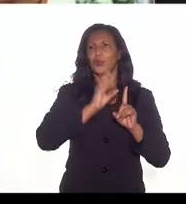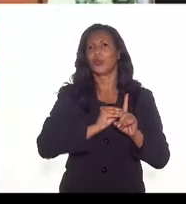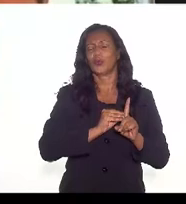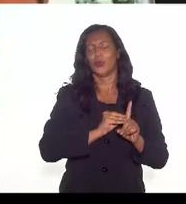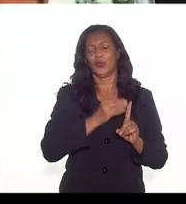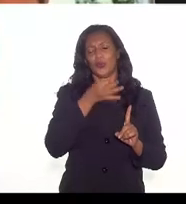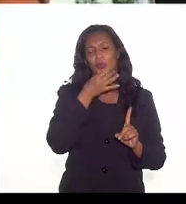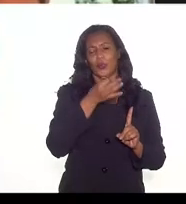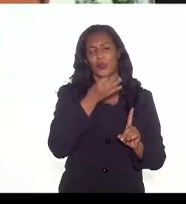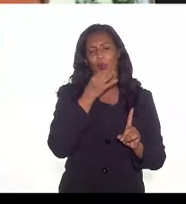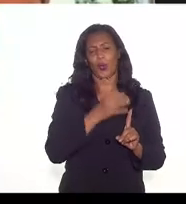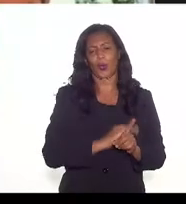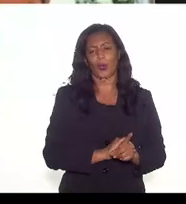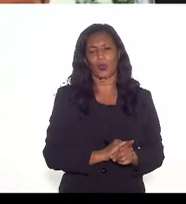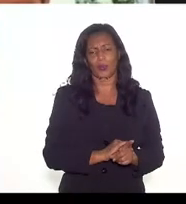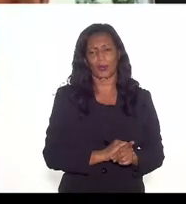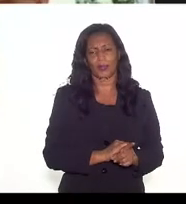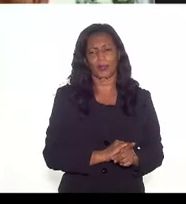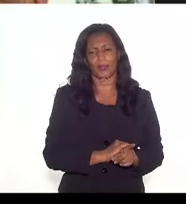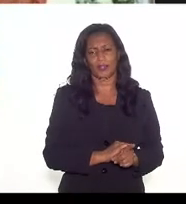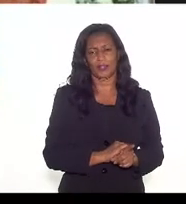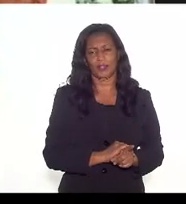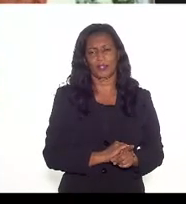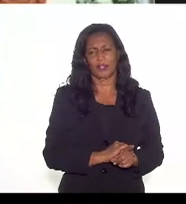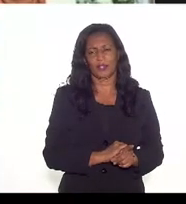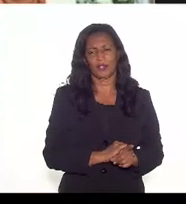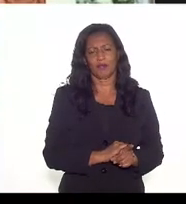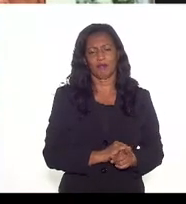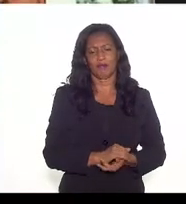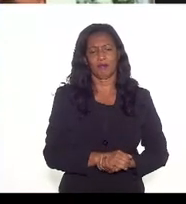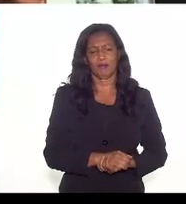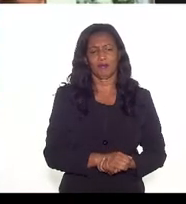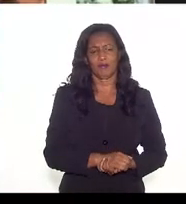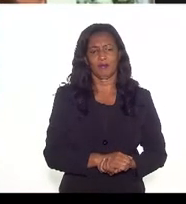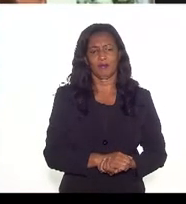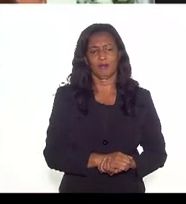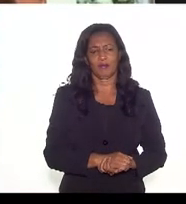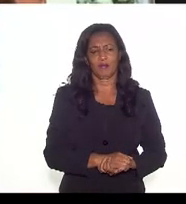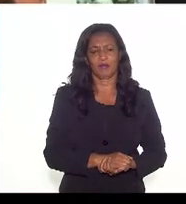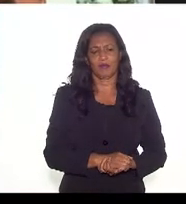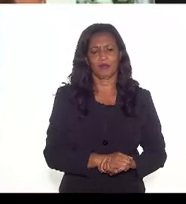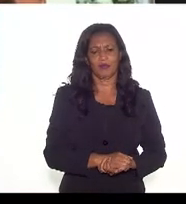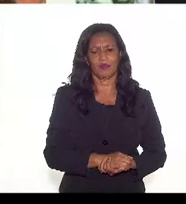som. Eliomar... Tá legal, falou. Um beijão. Não.